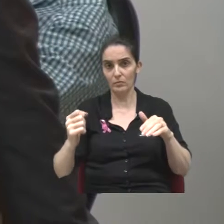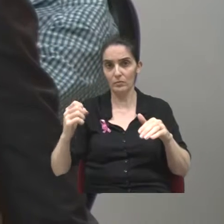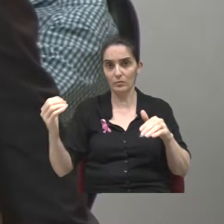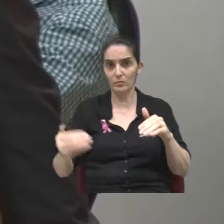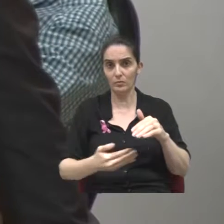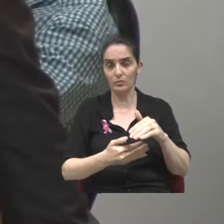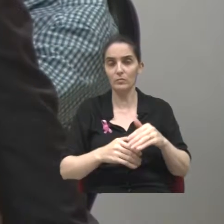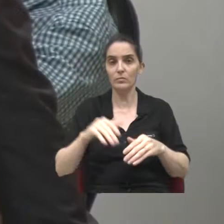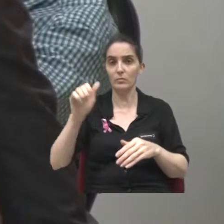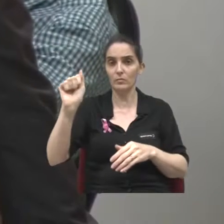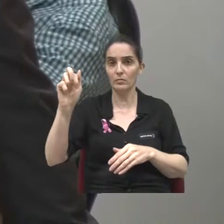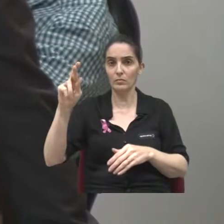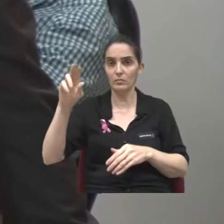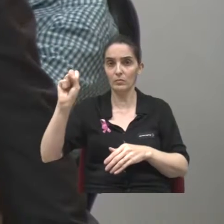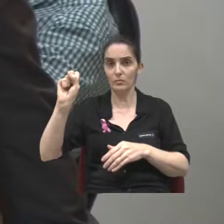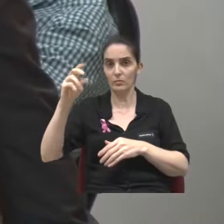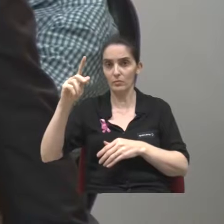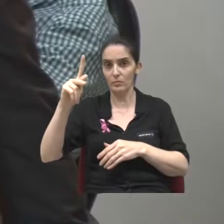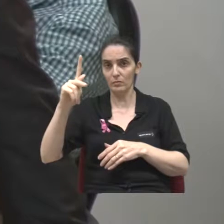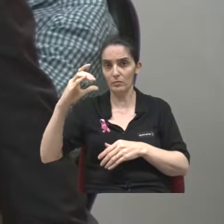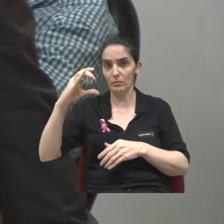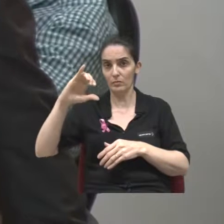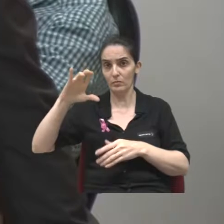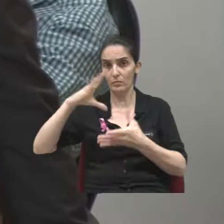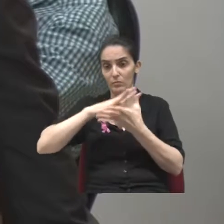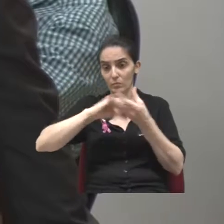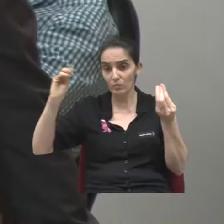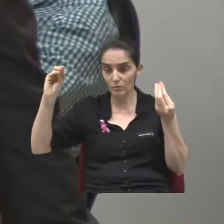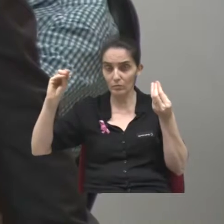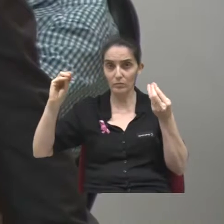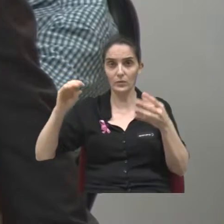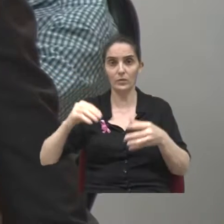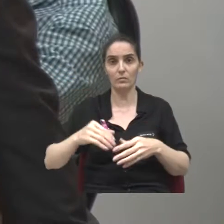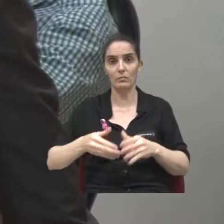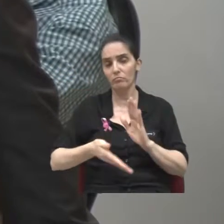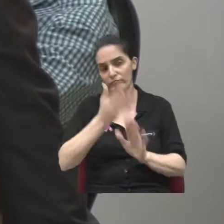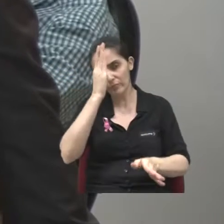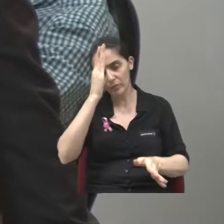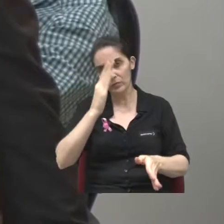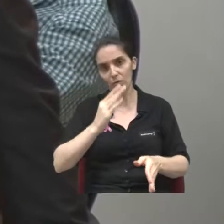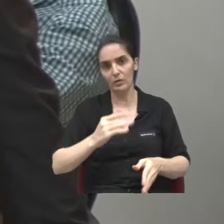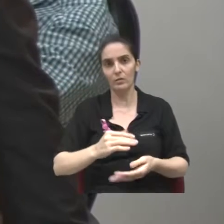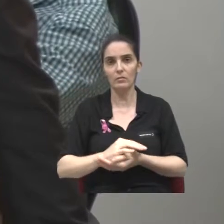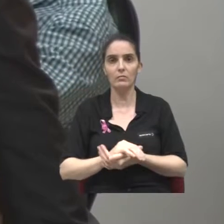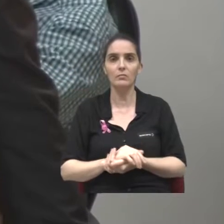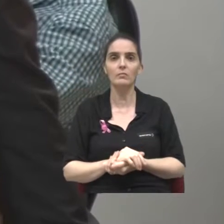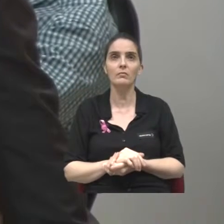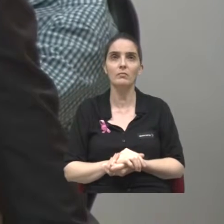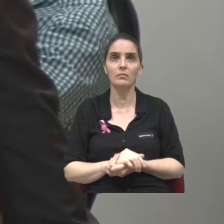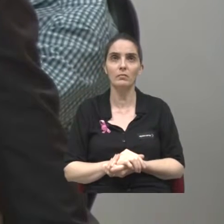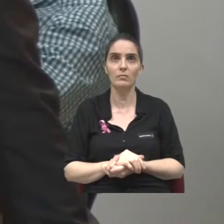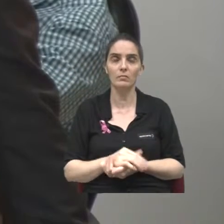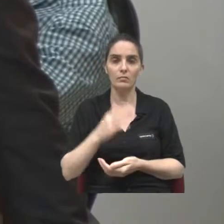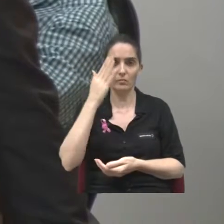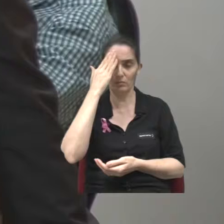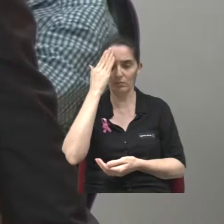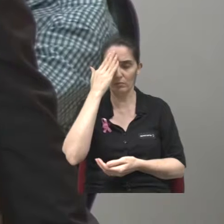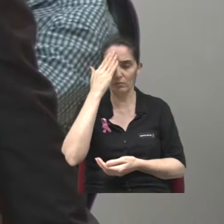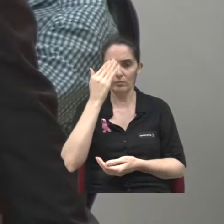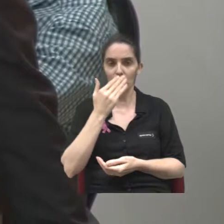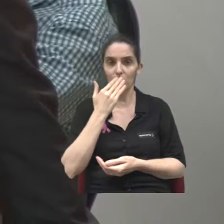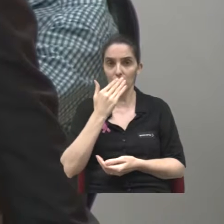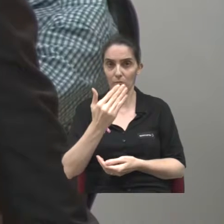PCJ sumir da nossa cidade. Demorou. Eu sei que o senhor tem um projeto pedindo o fim da